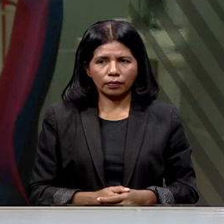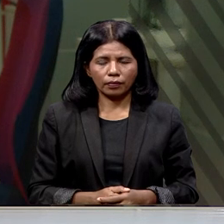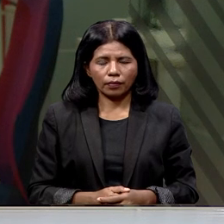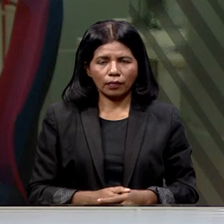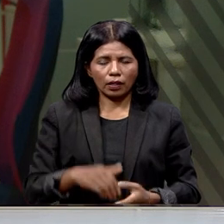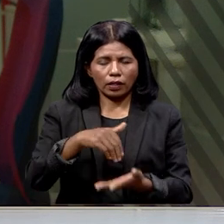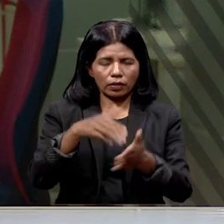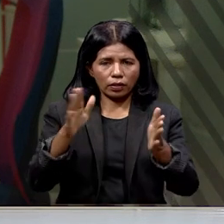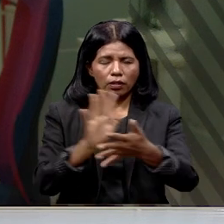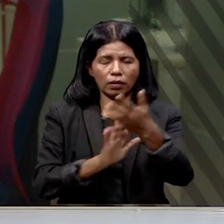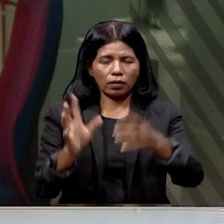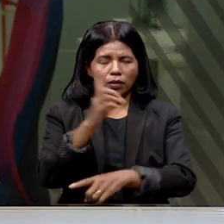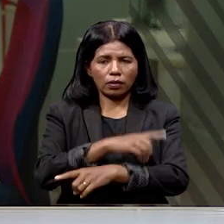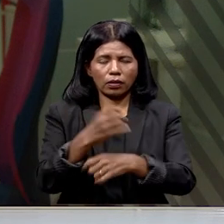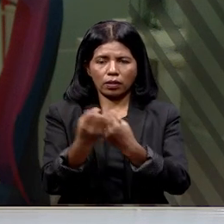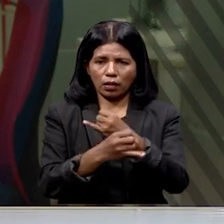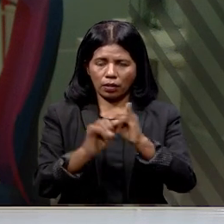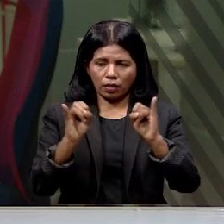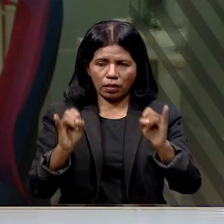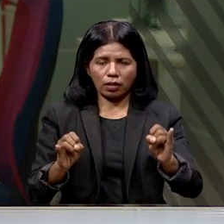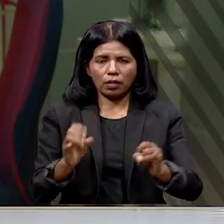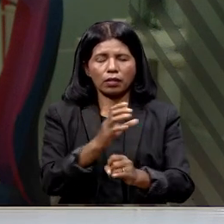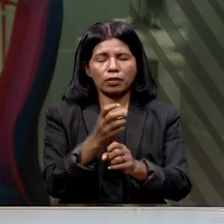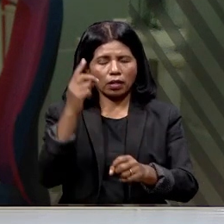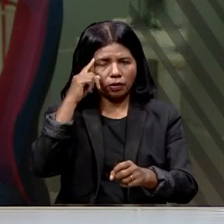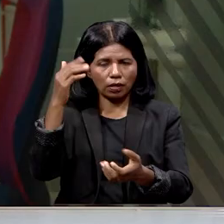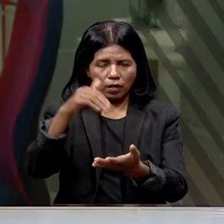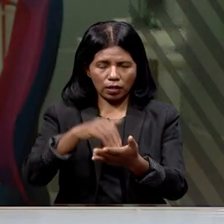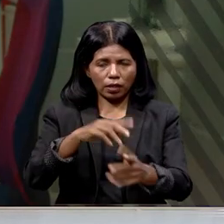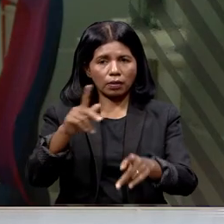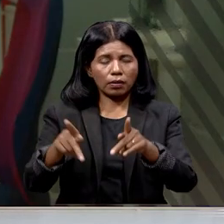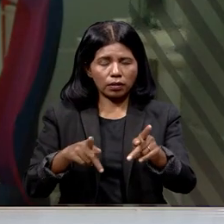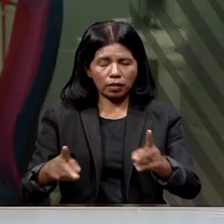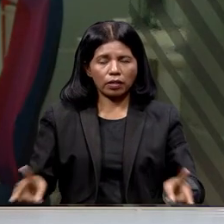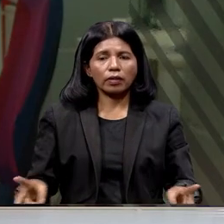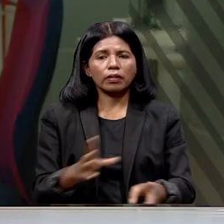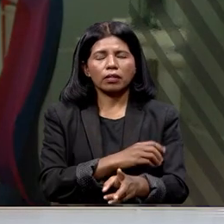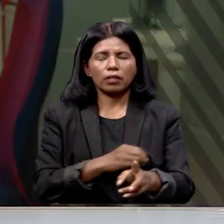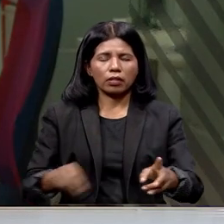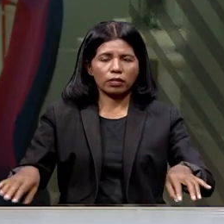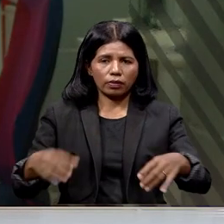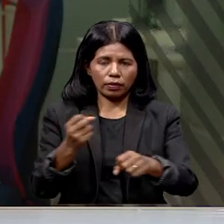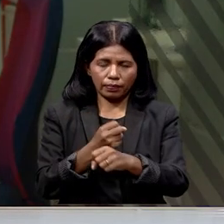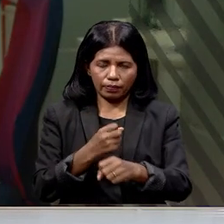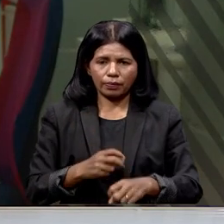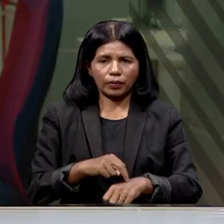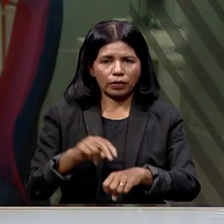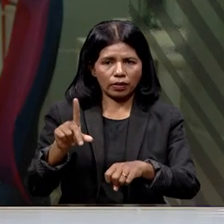Estudante sira komemora loron proklamasaun independensia, hodi relembra heroi sira luta ba Libertasaun Nasional.